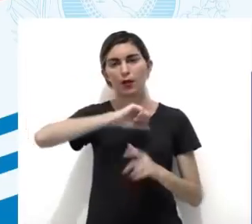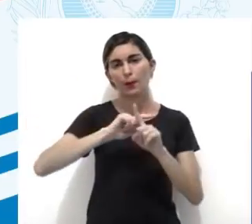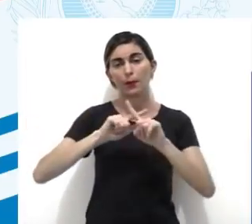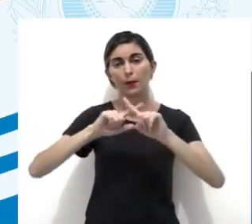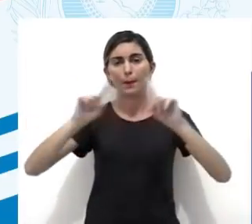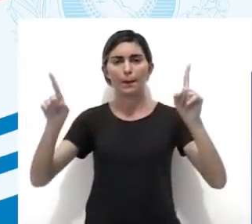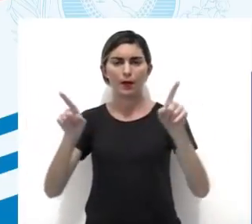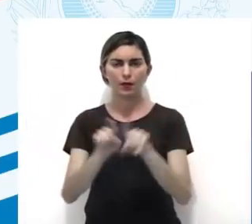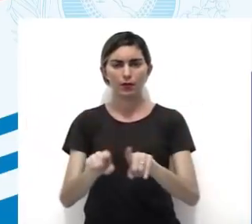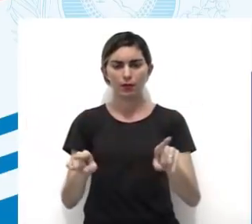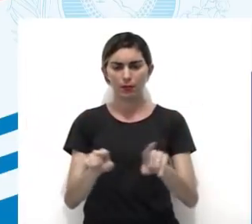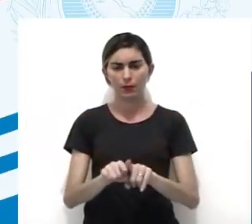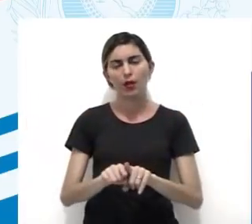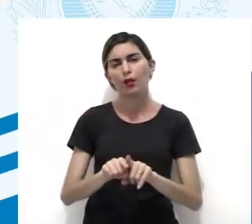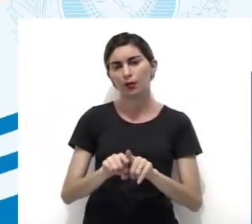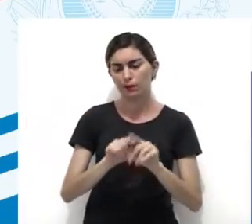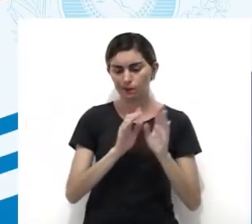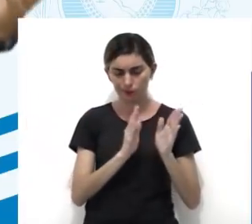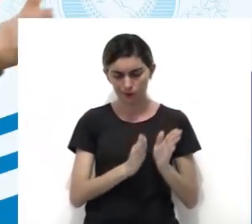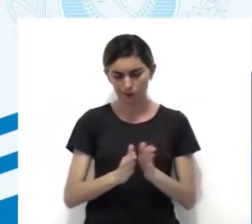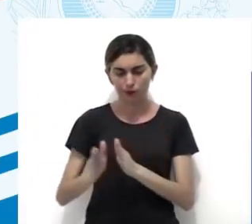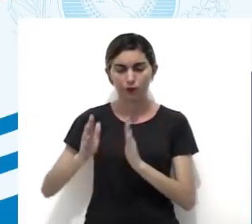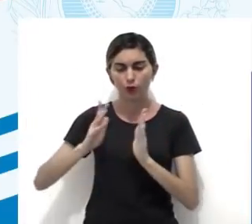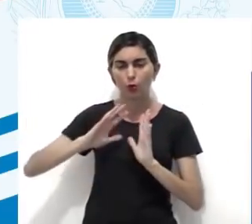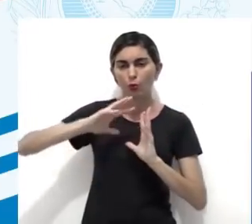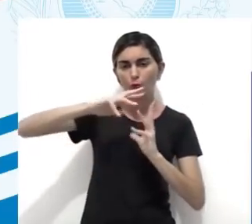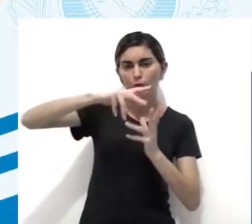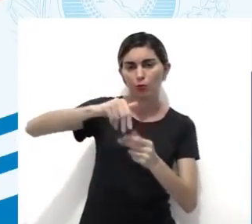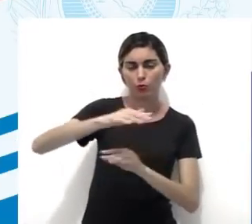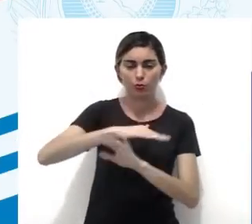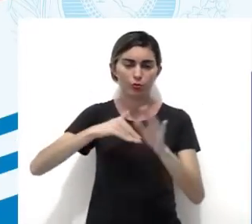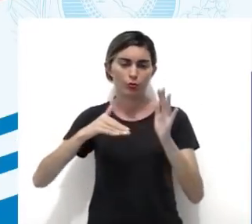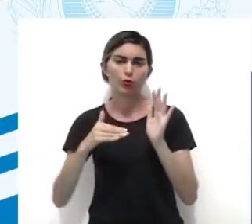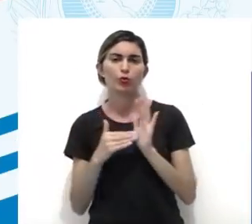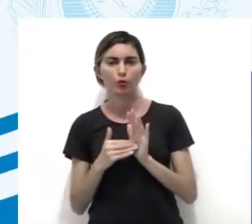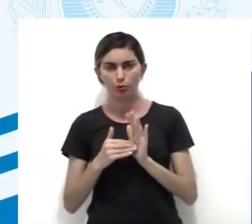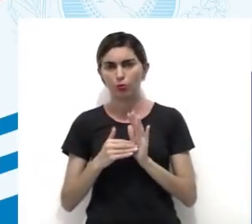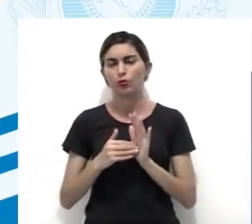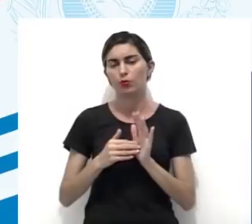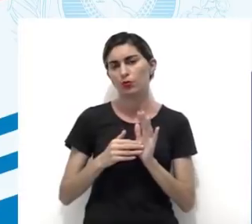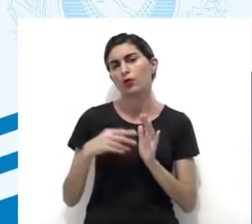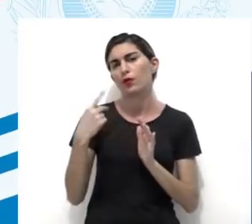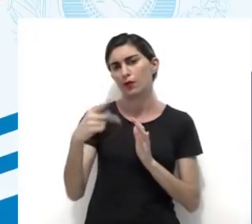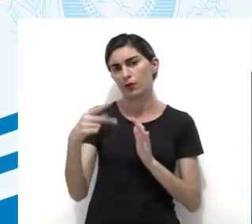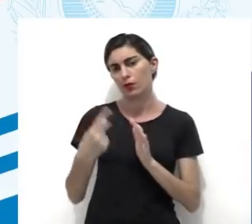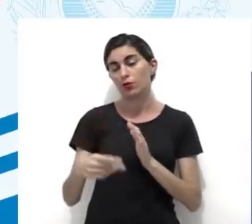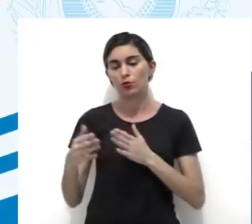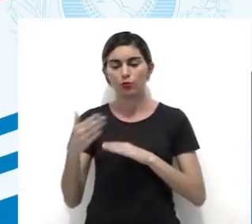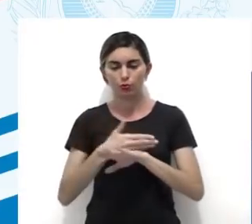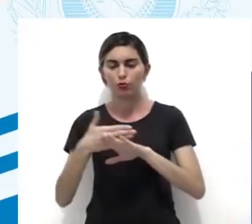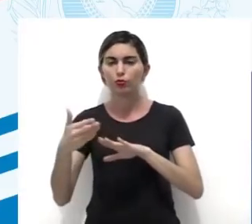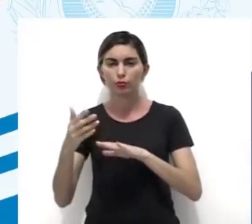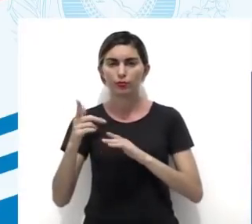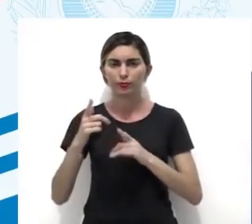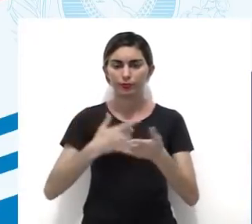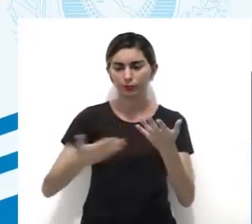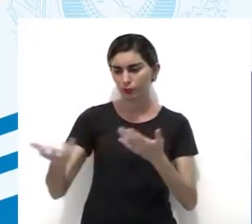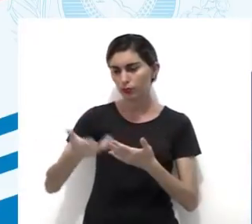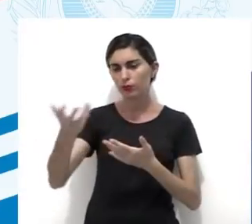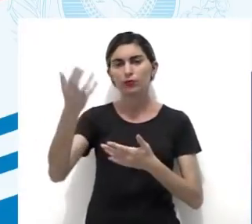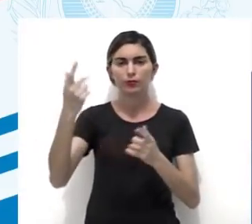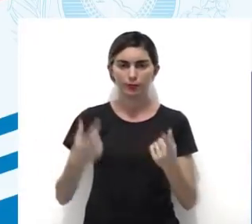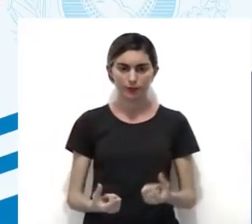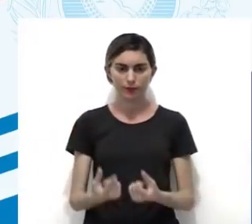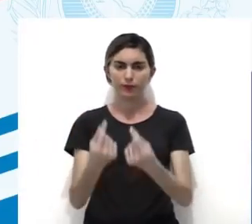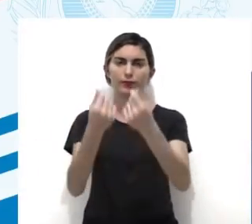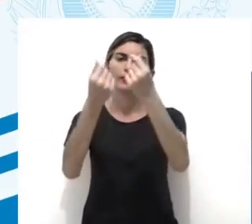também está num estágio em que o mundo todo é englobado por esse modo de produção capitalista, onde essas